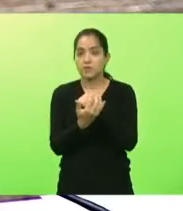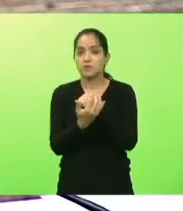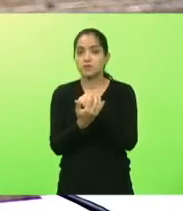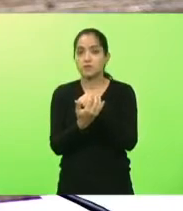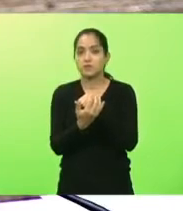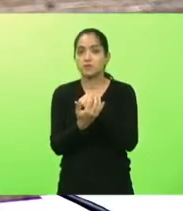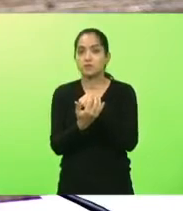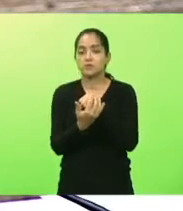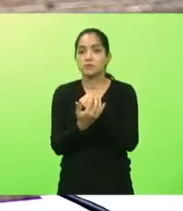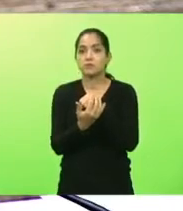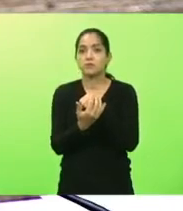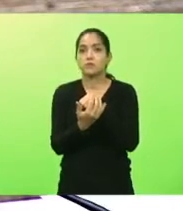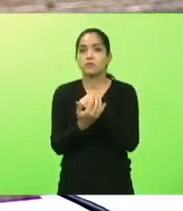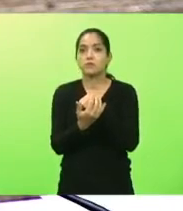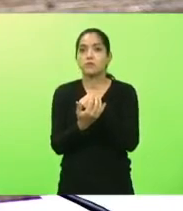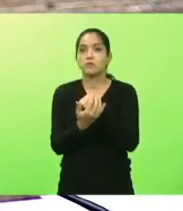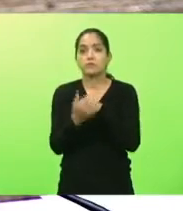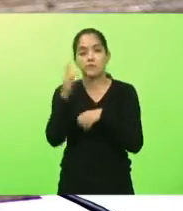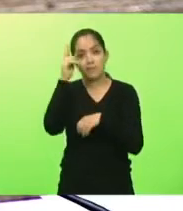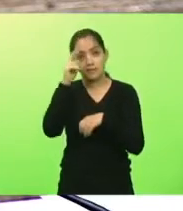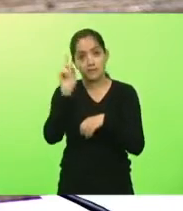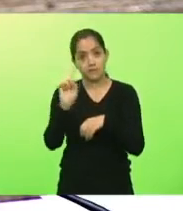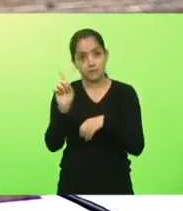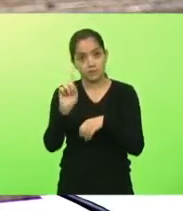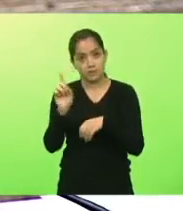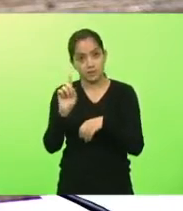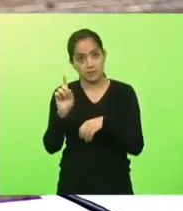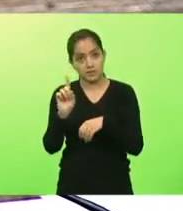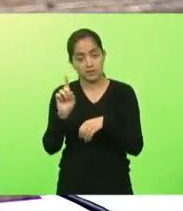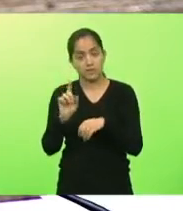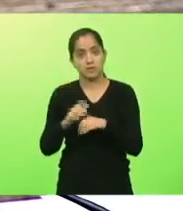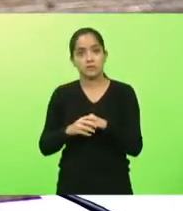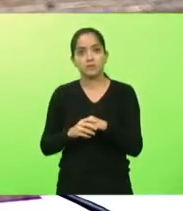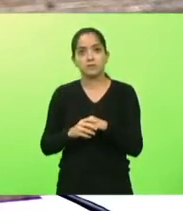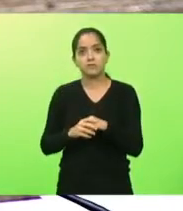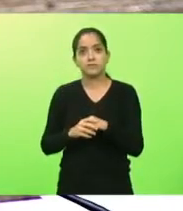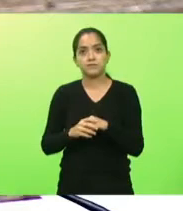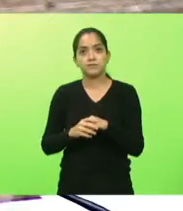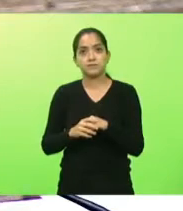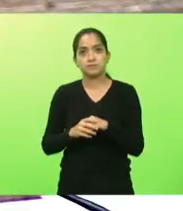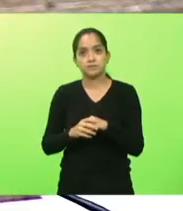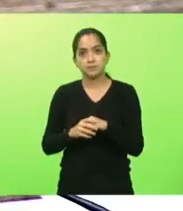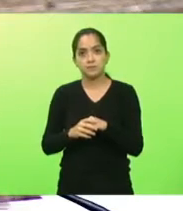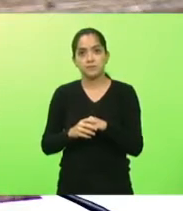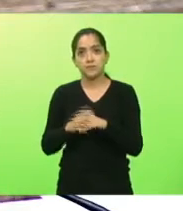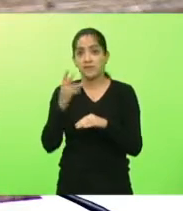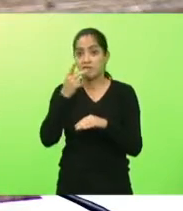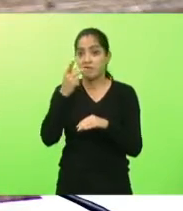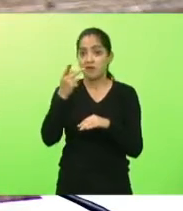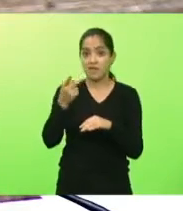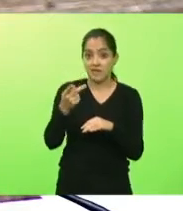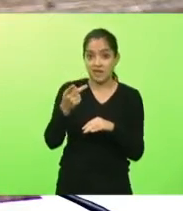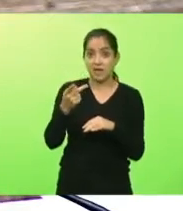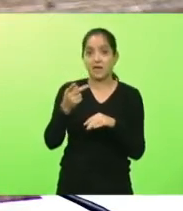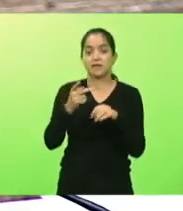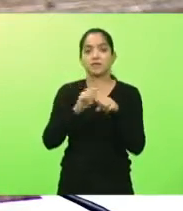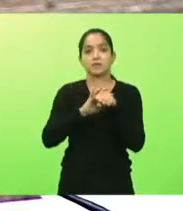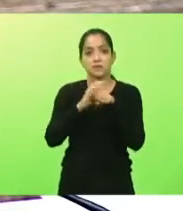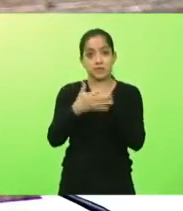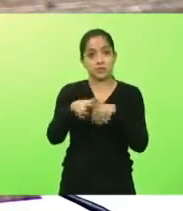Covid, para quem não lembra, o Bolsonaro lá atrás, falaram que ele estava com Covid, ele fez o